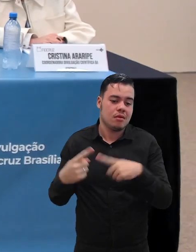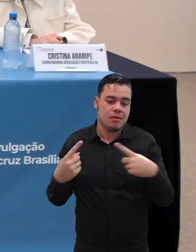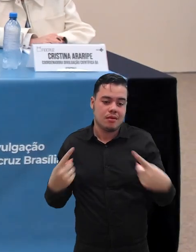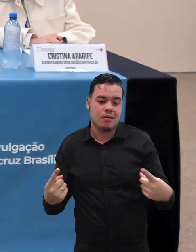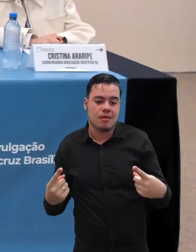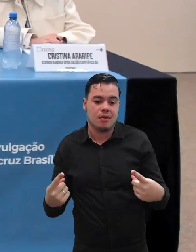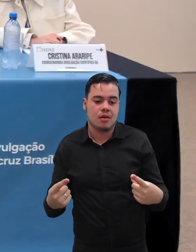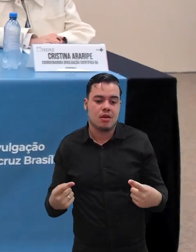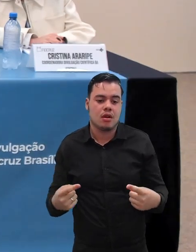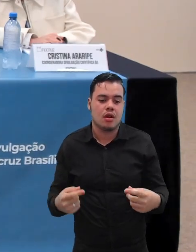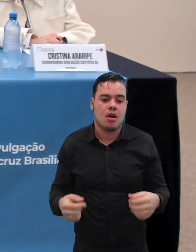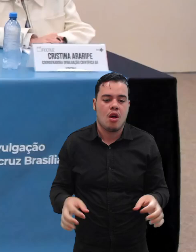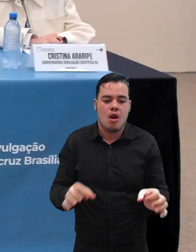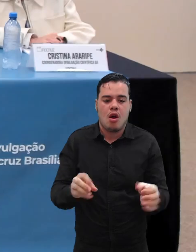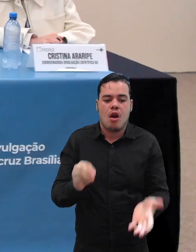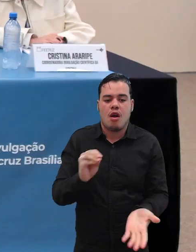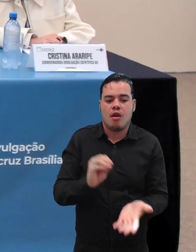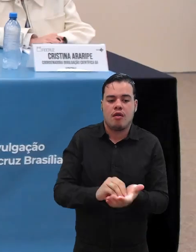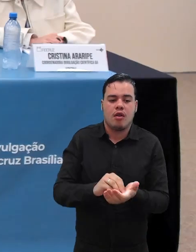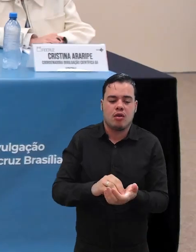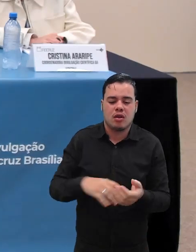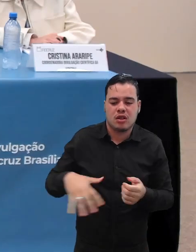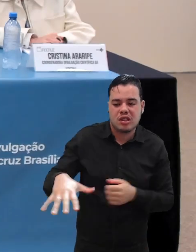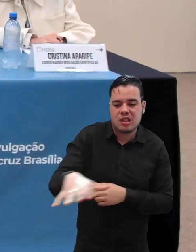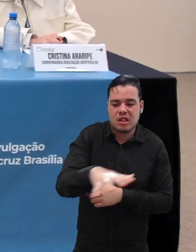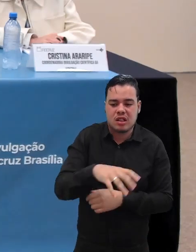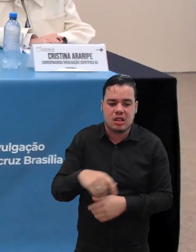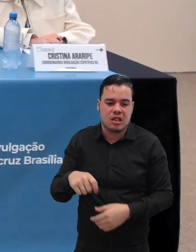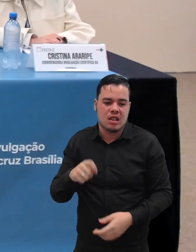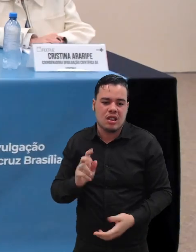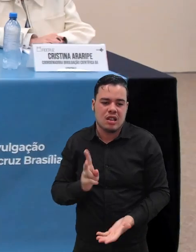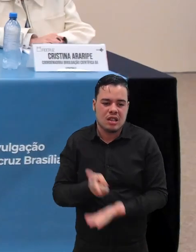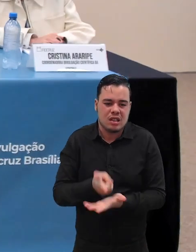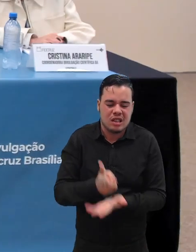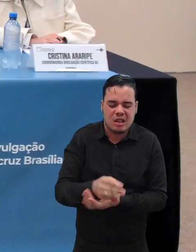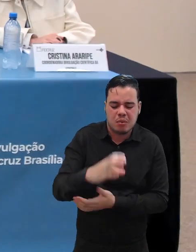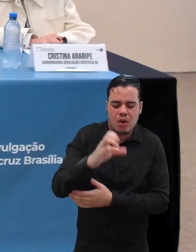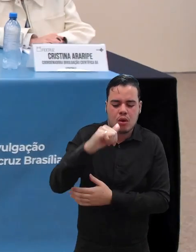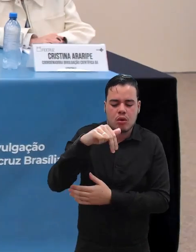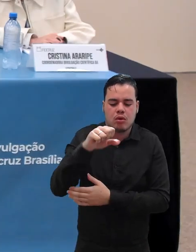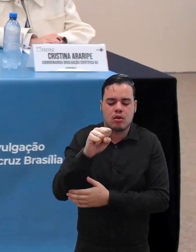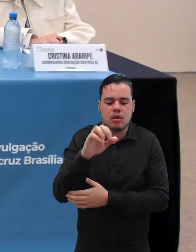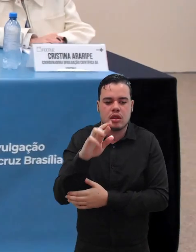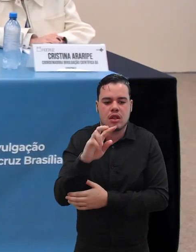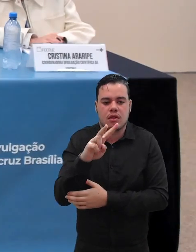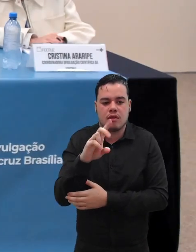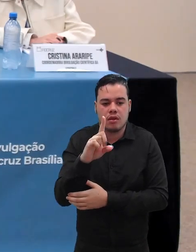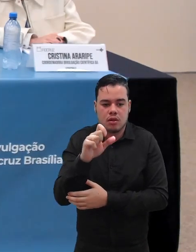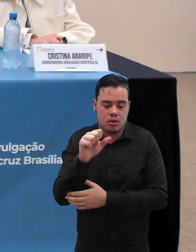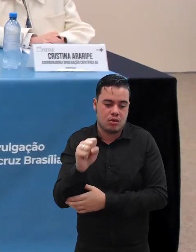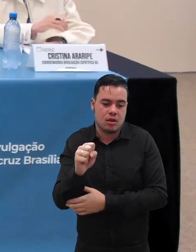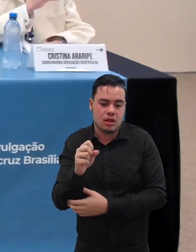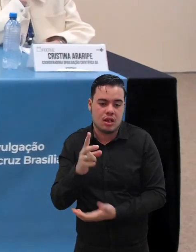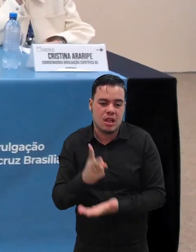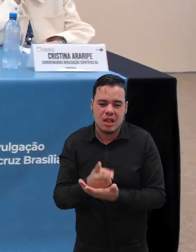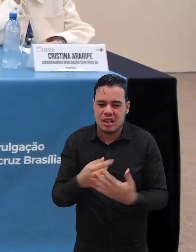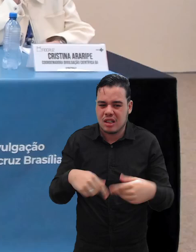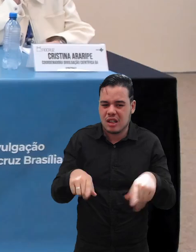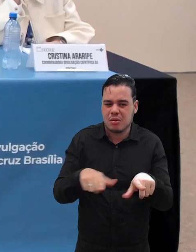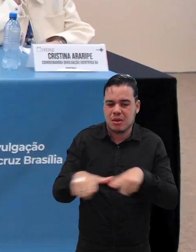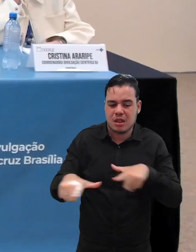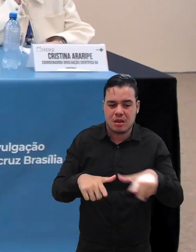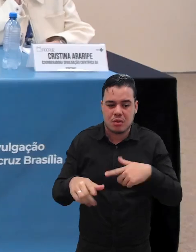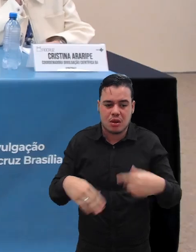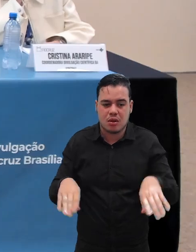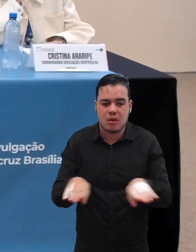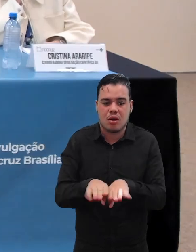ascensão de setores ultraconservadores no Brasil e no mundo, sempre agiram dessa maneira, desde a